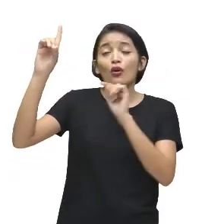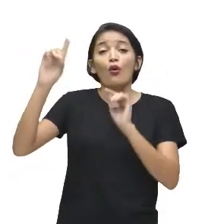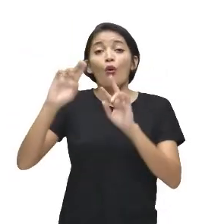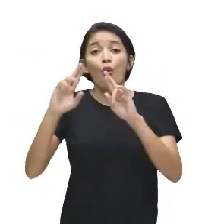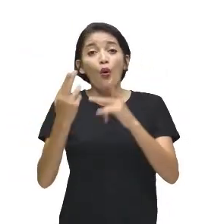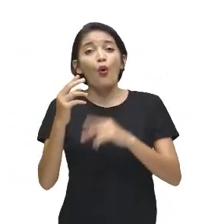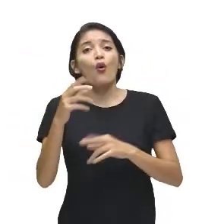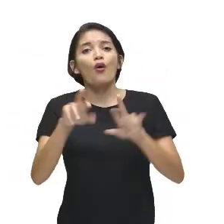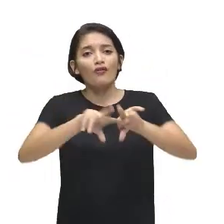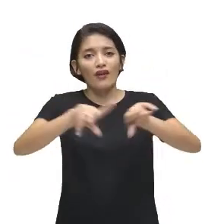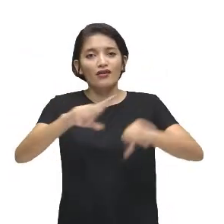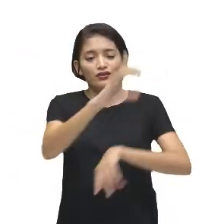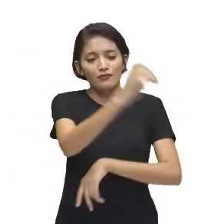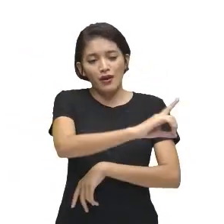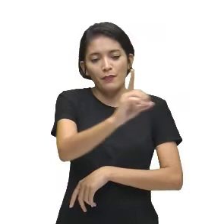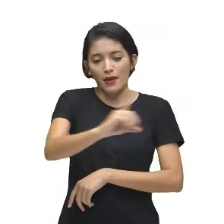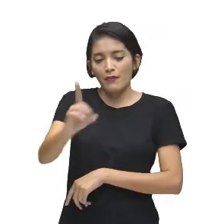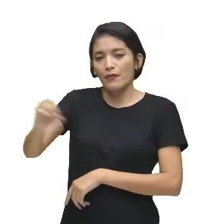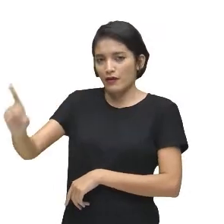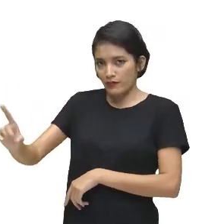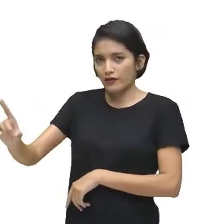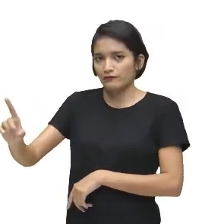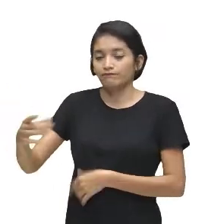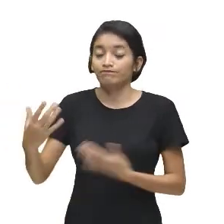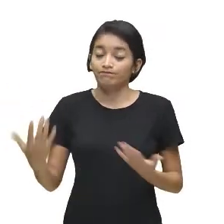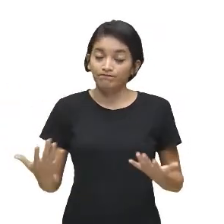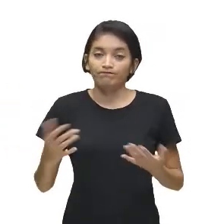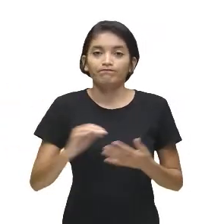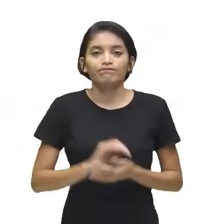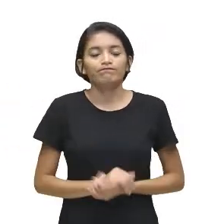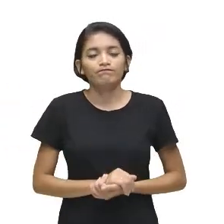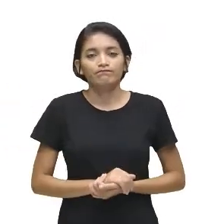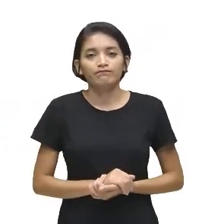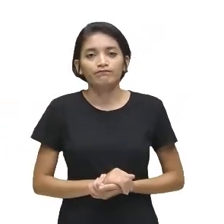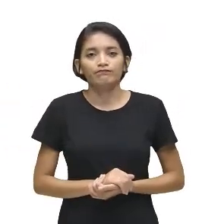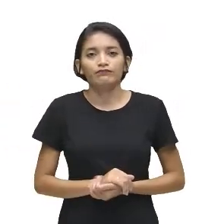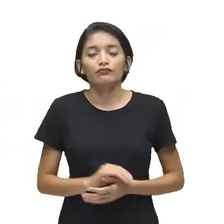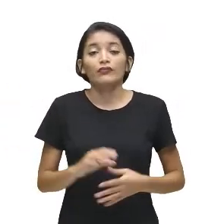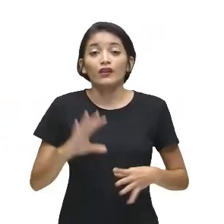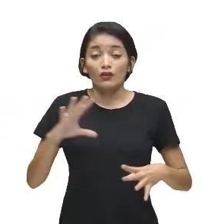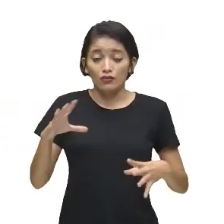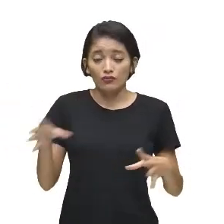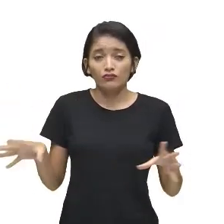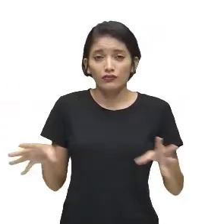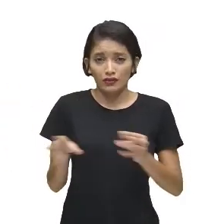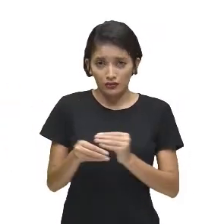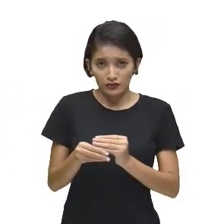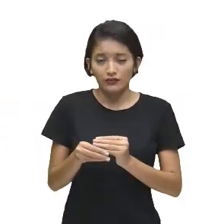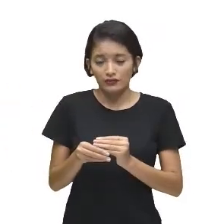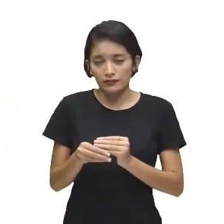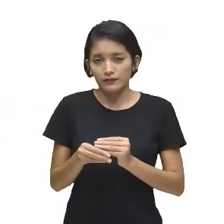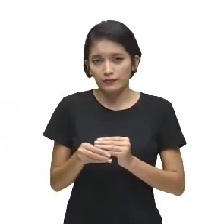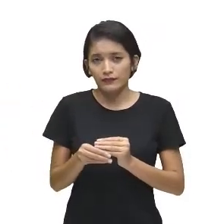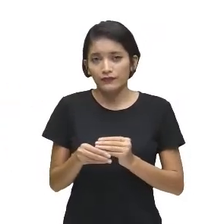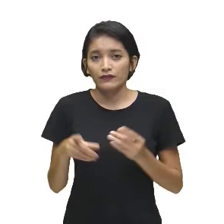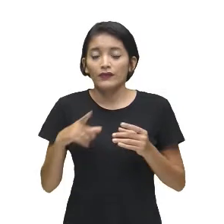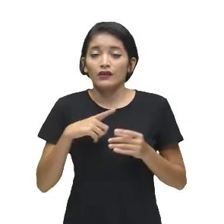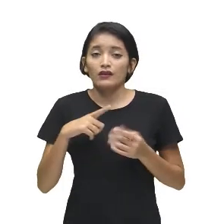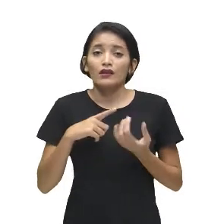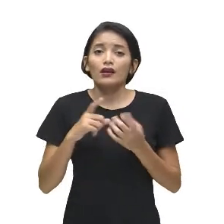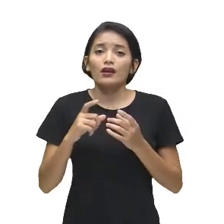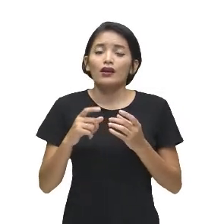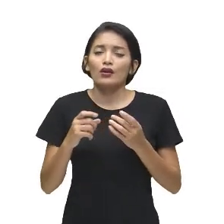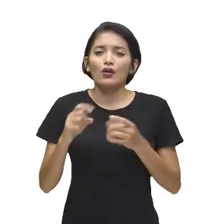deuses, né? Então, resumindo tudo isso, nós temos essas